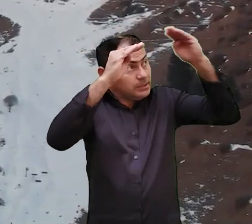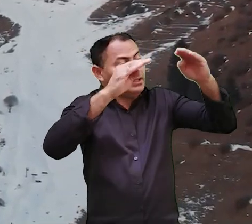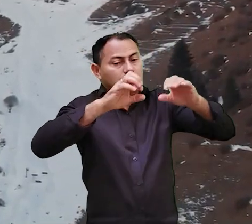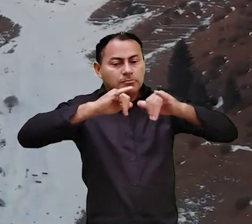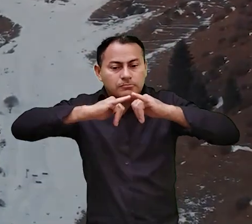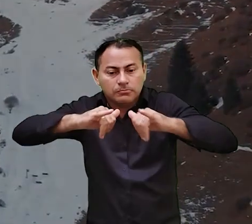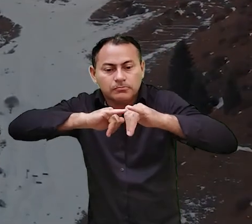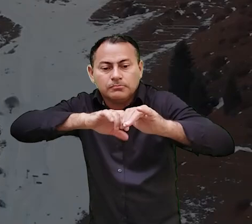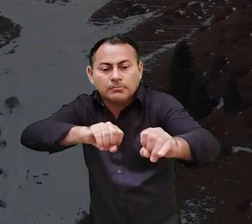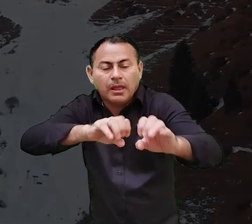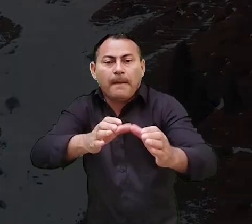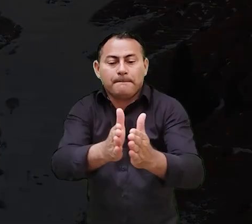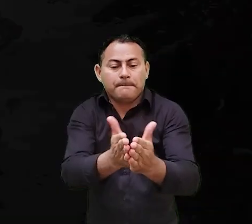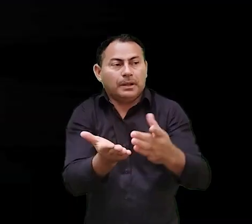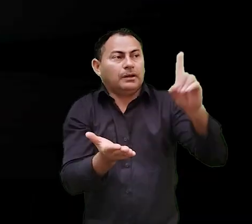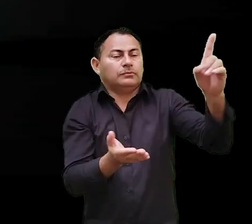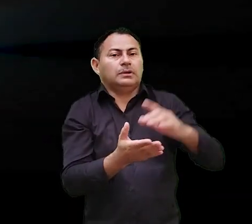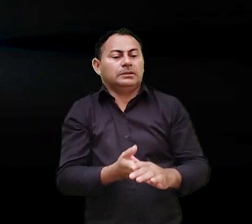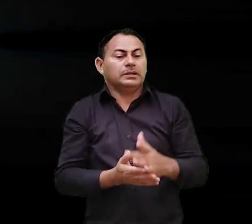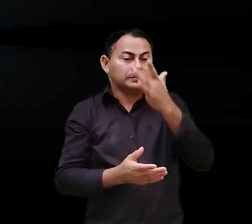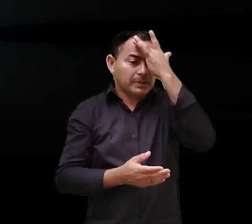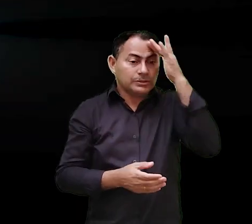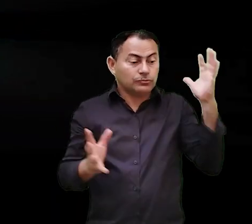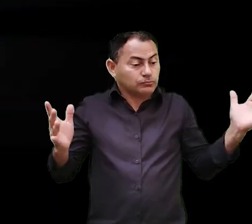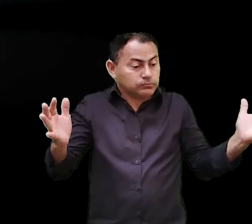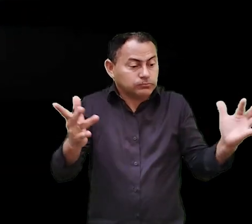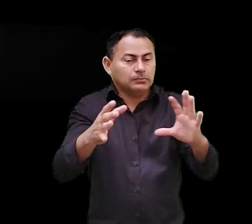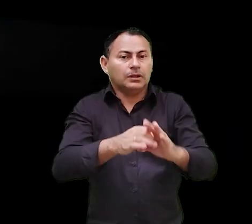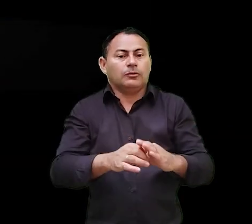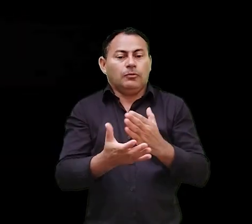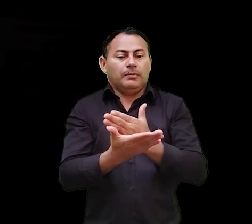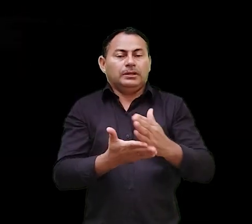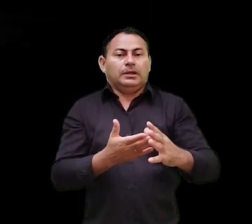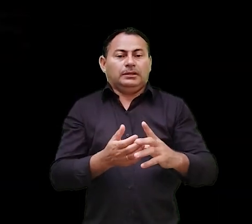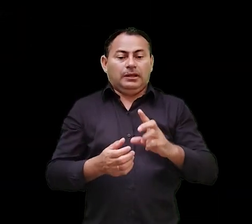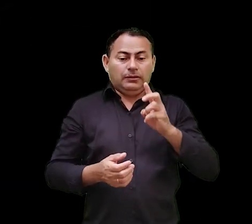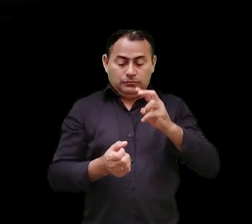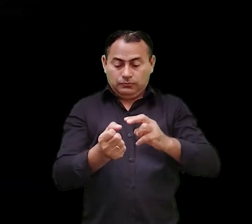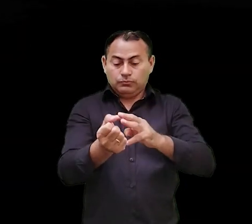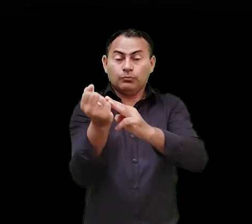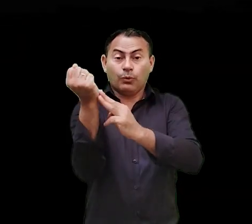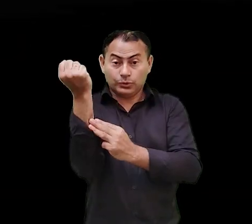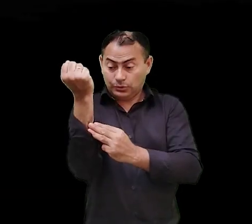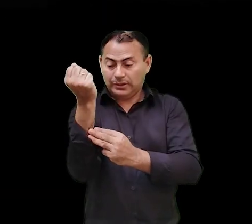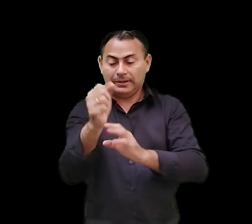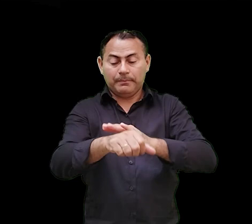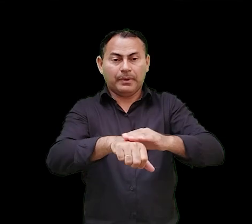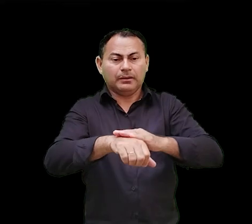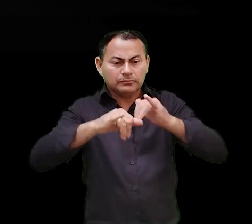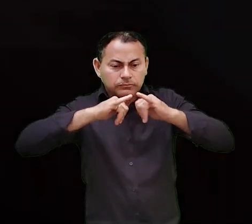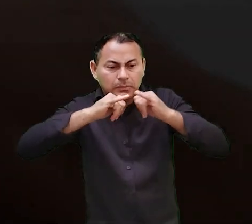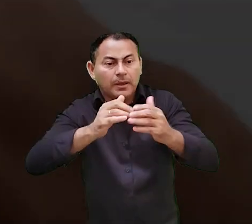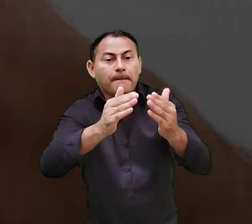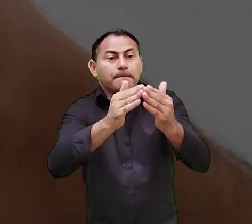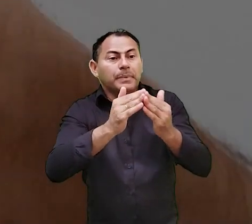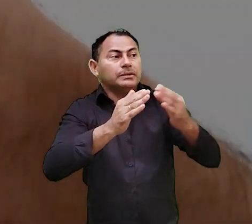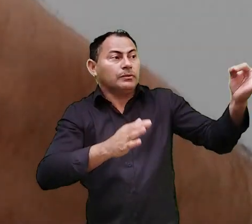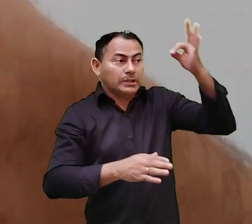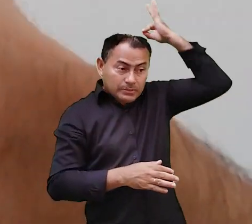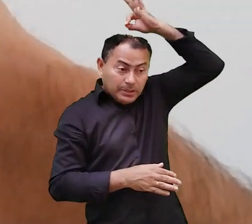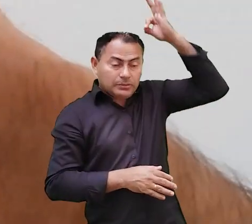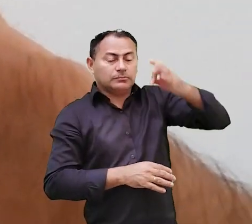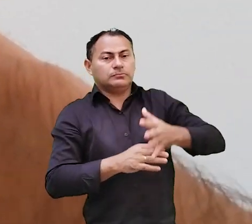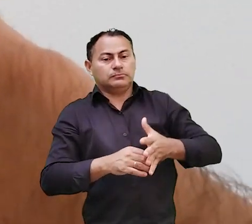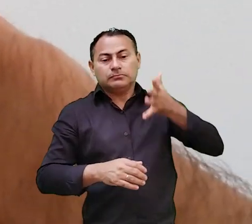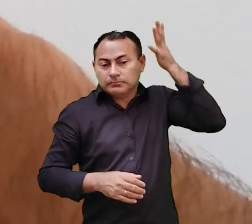eu preguei. Quando preguei a palavra, os ossos se juntaram e depois passaram a ter músculos e pele. Depois, quando eu preguei e pedi